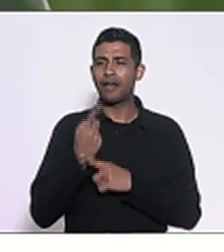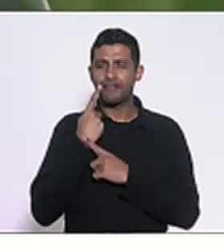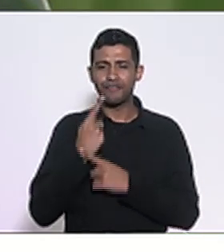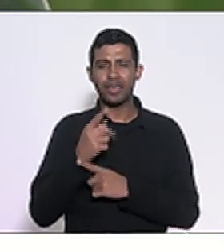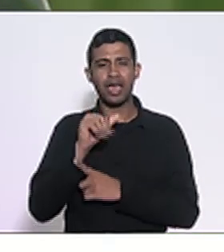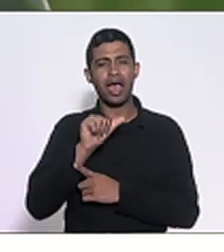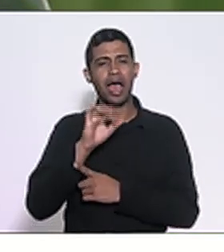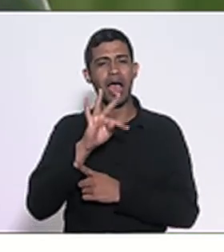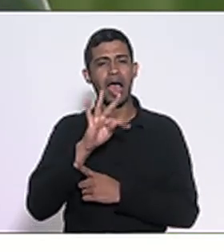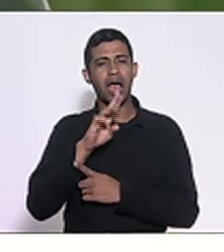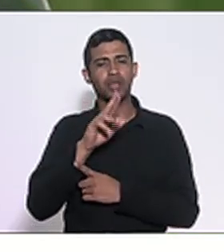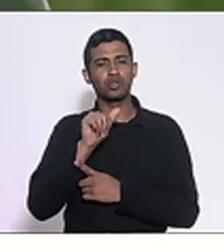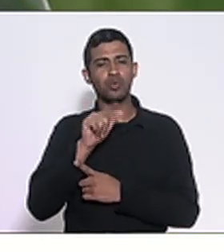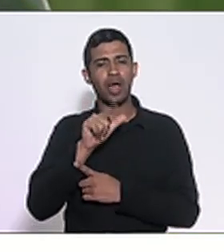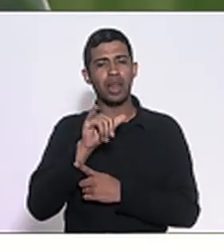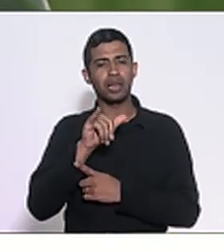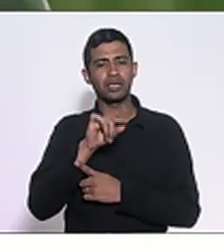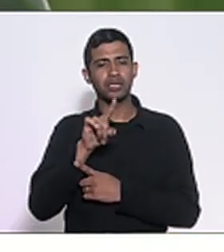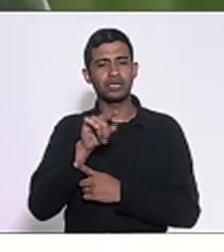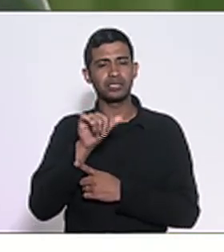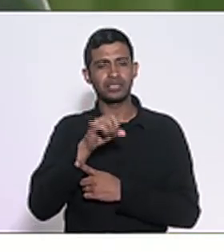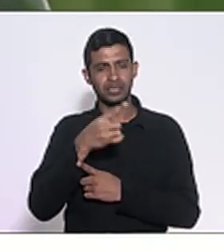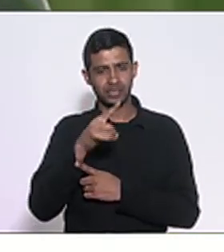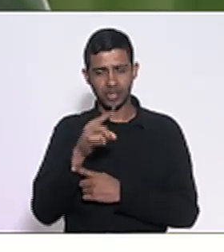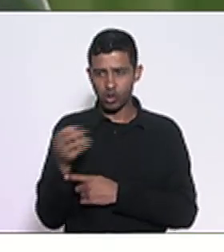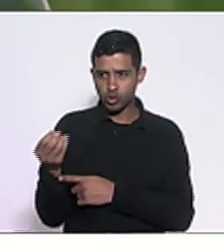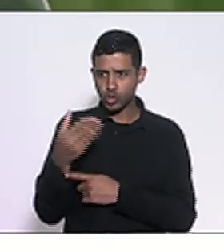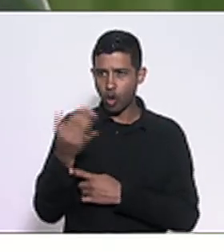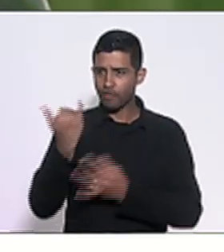uma valorização maior, enfim.